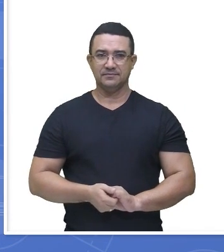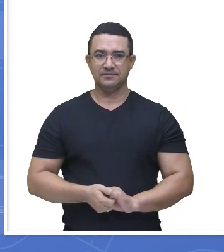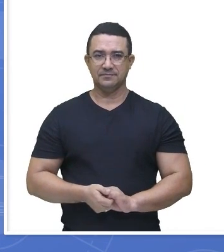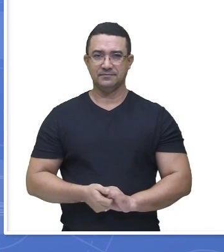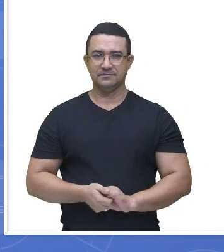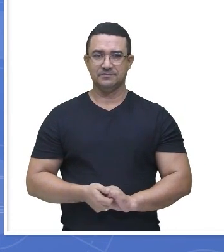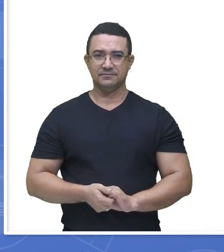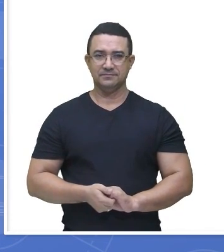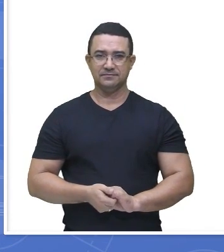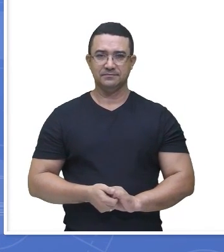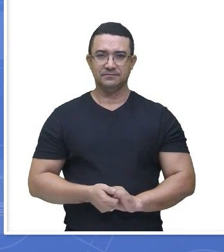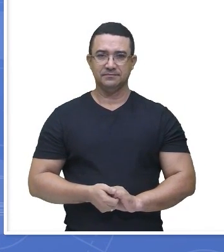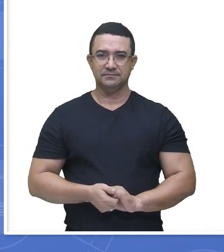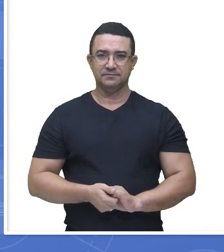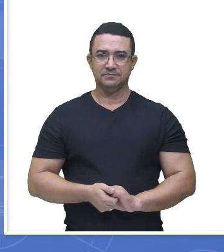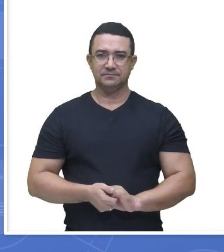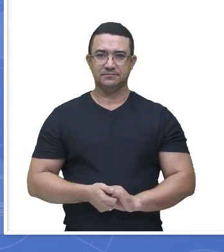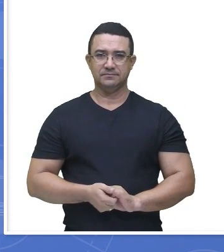de que escola?